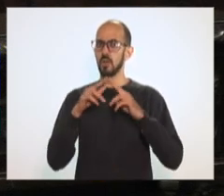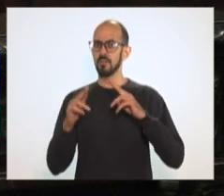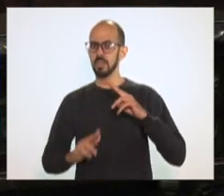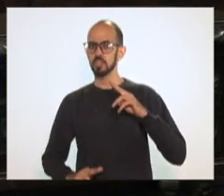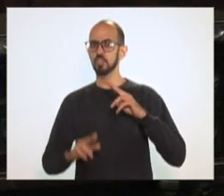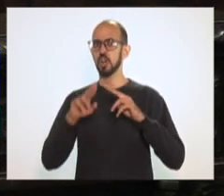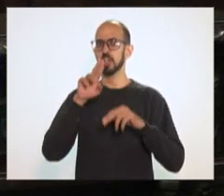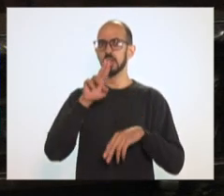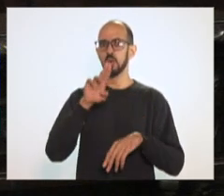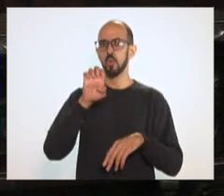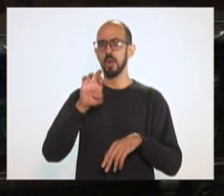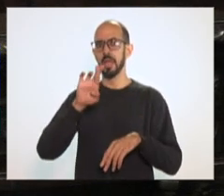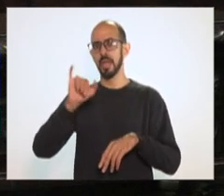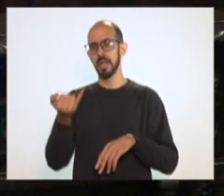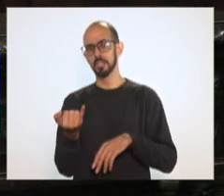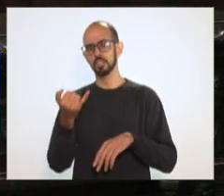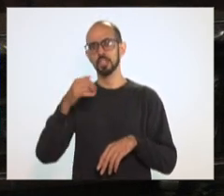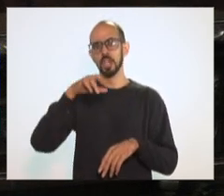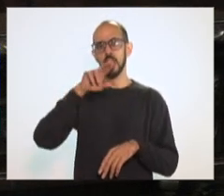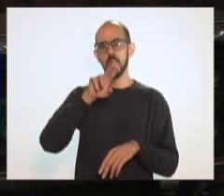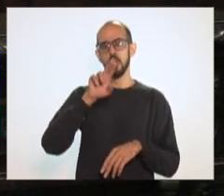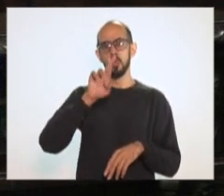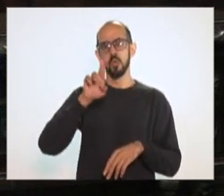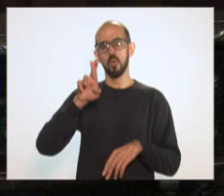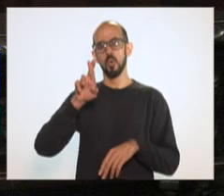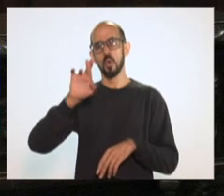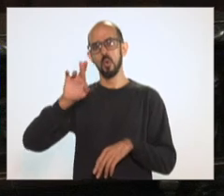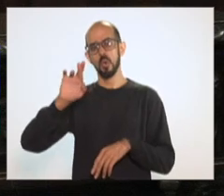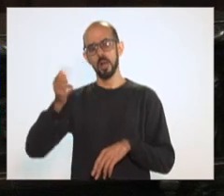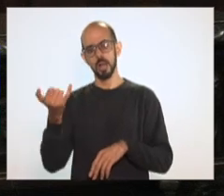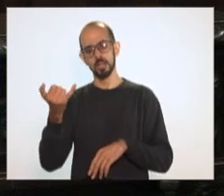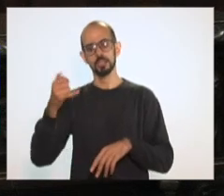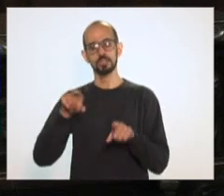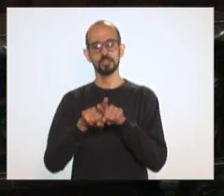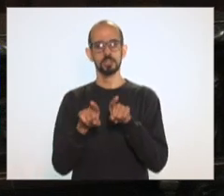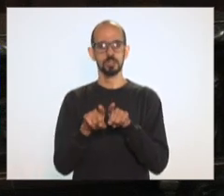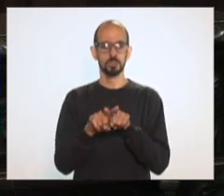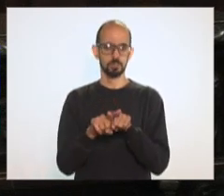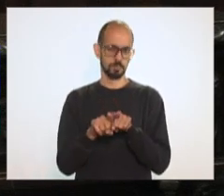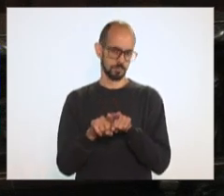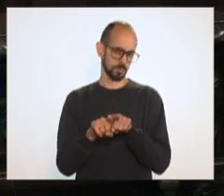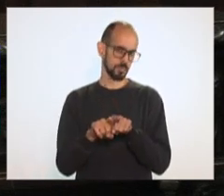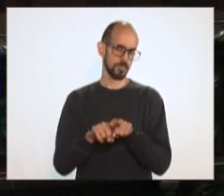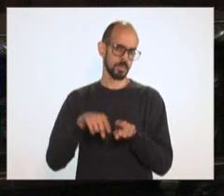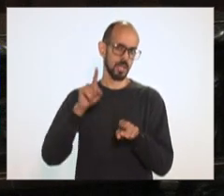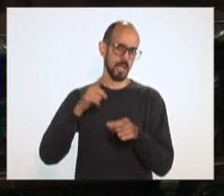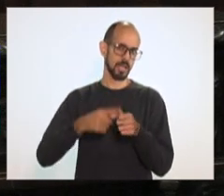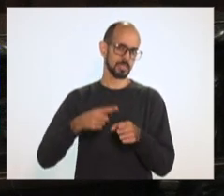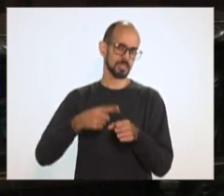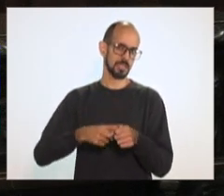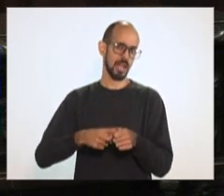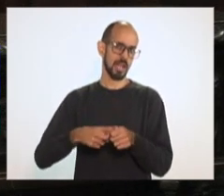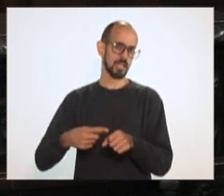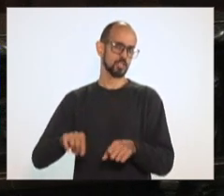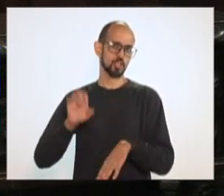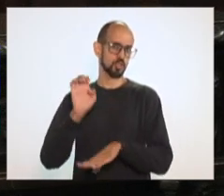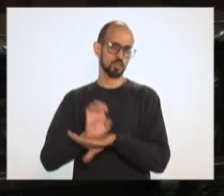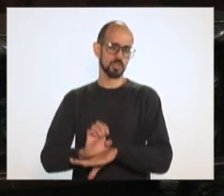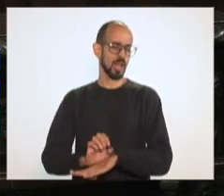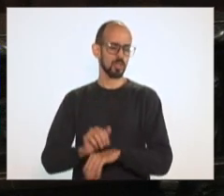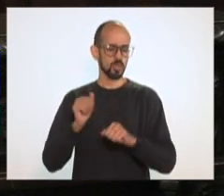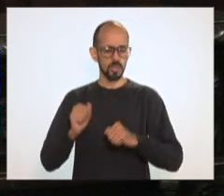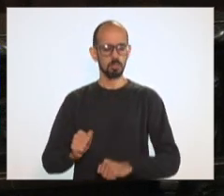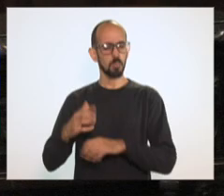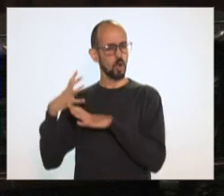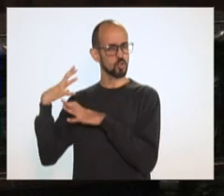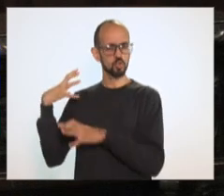UERJ, da UF, é o Rio de Janeiro hoje, a cidade e o Estado que pode aglutinar